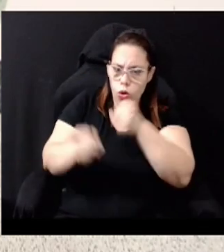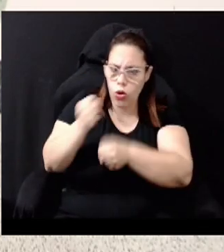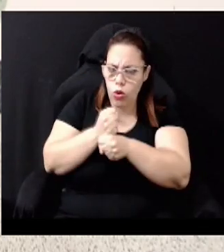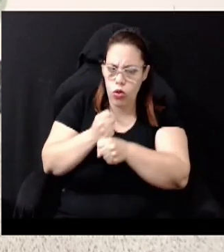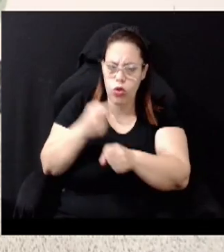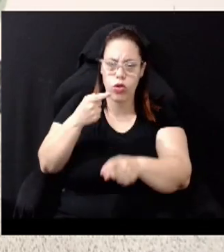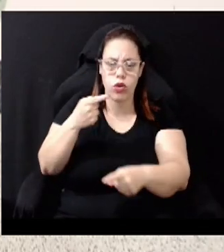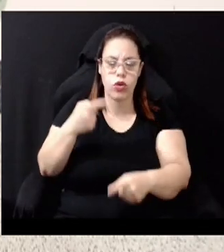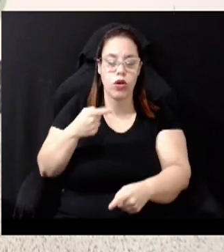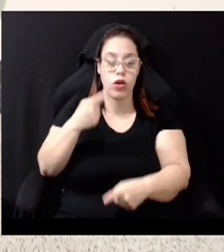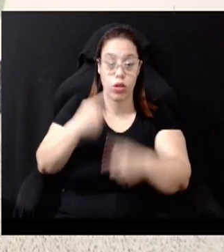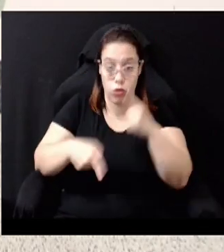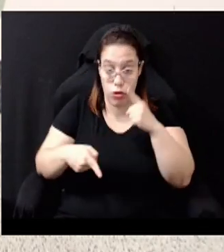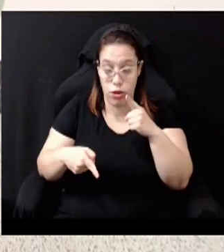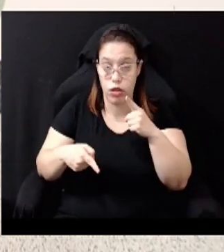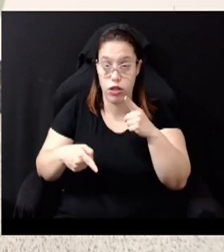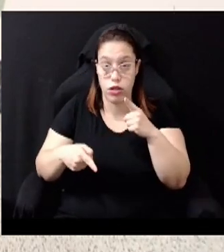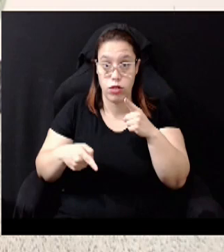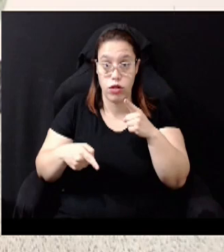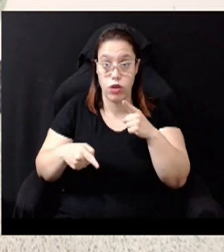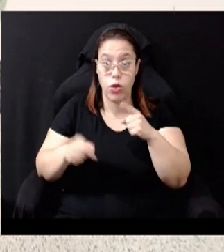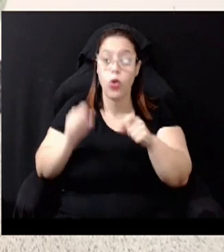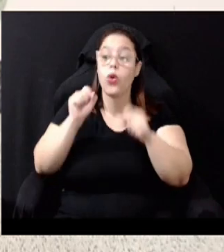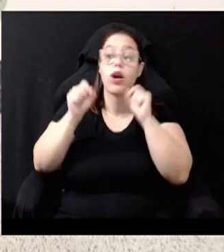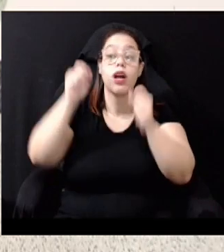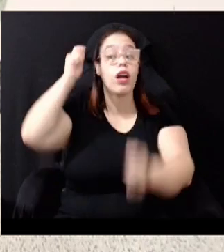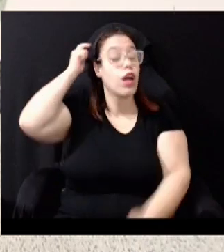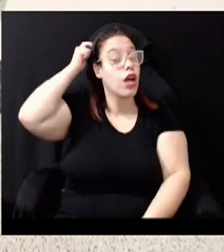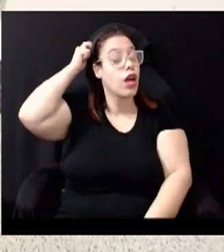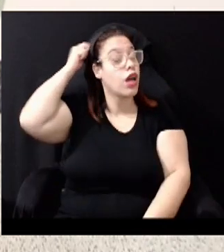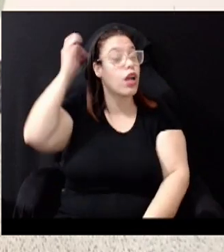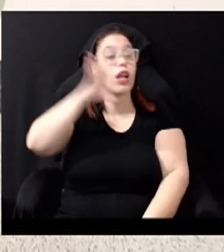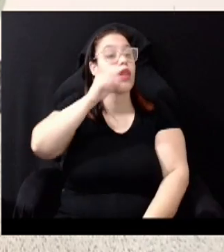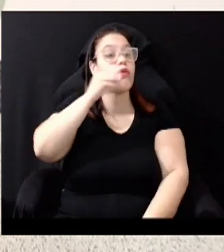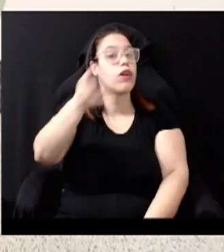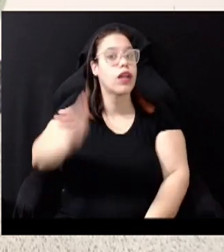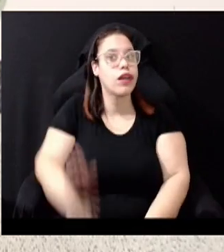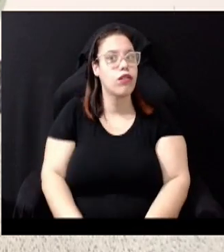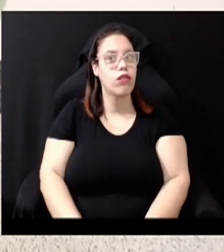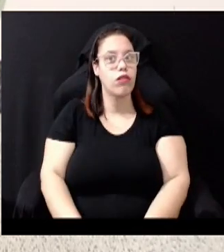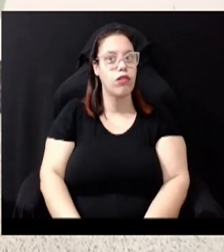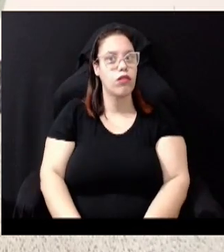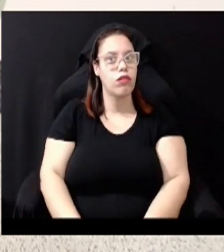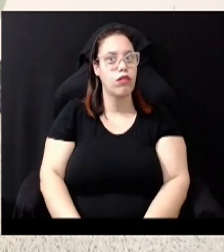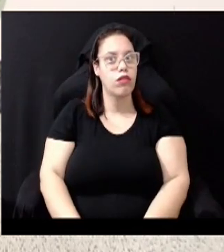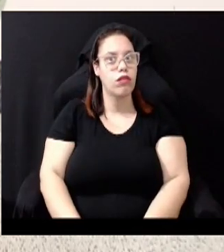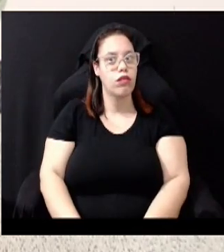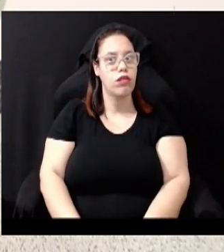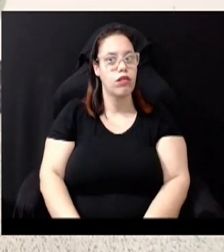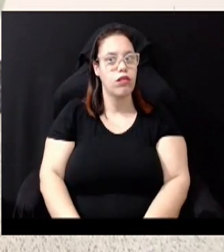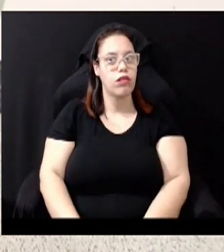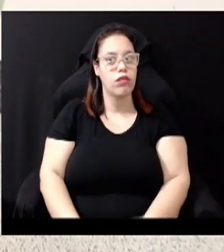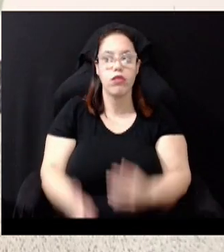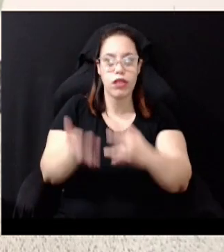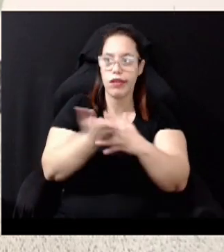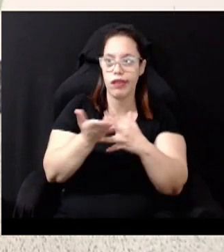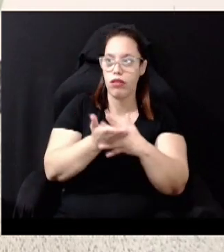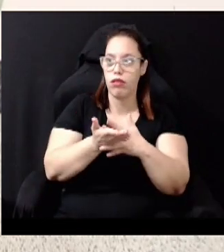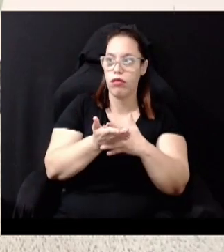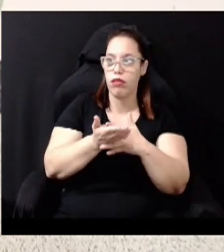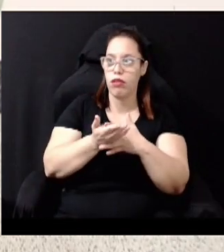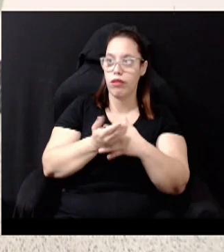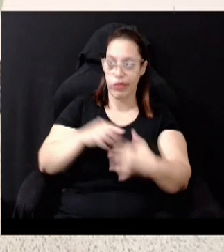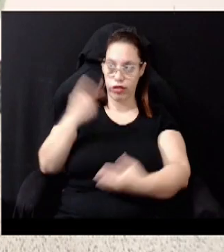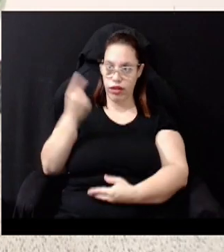interna, que era o que esse adolescente, o que esse pré-adolescente vai fazer em momentos que ele não está